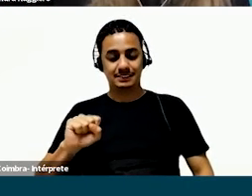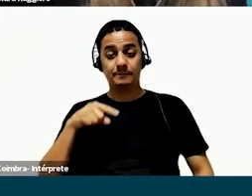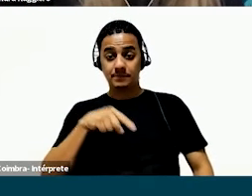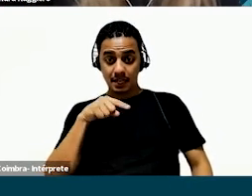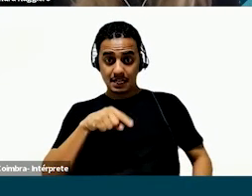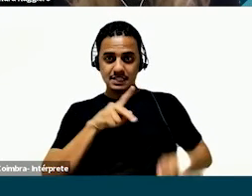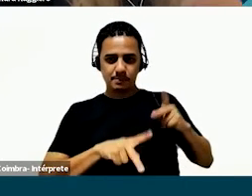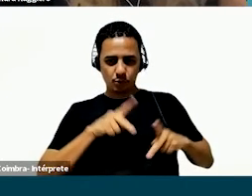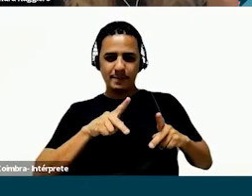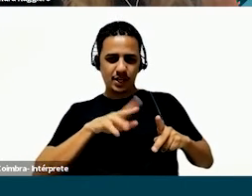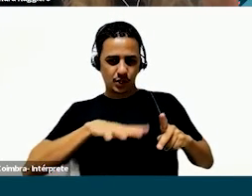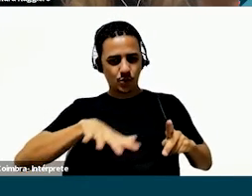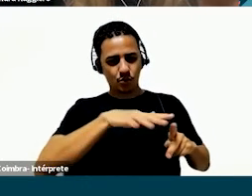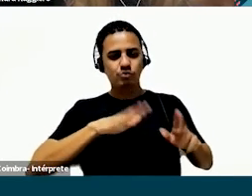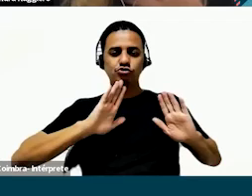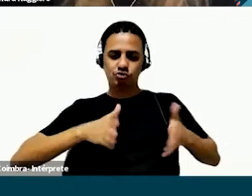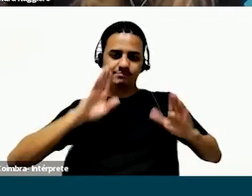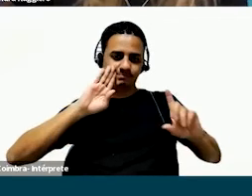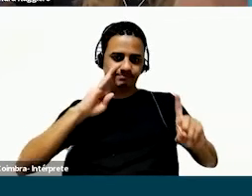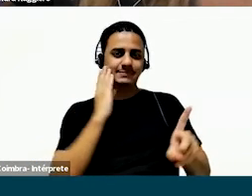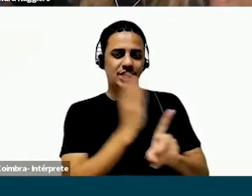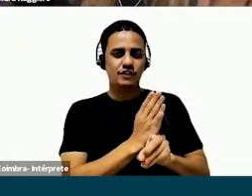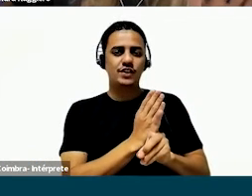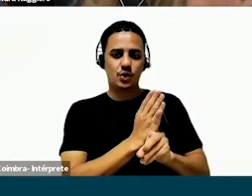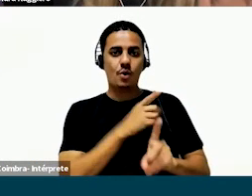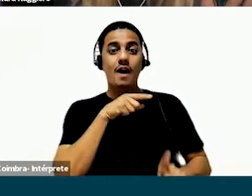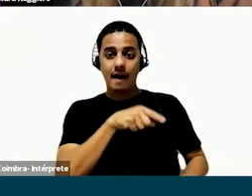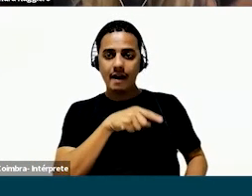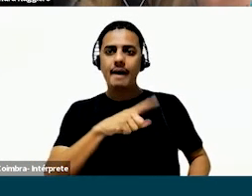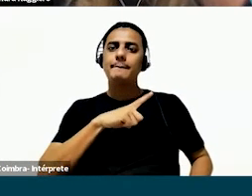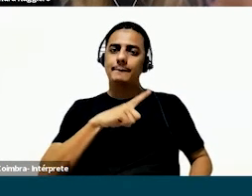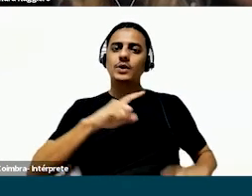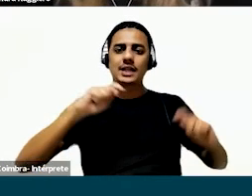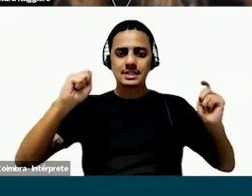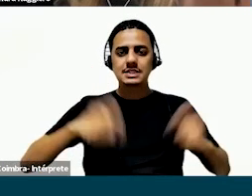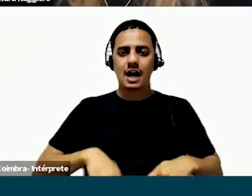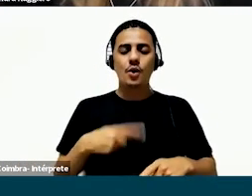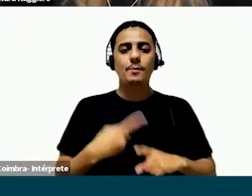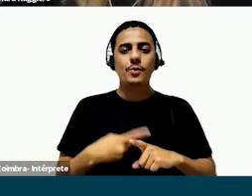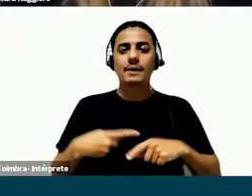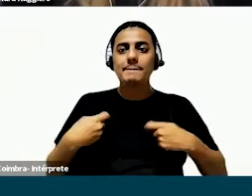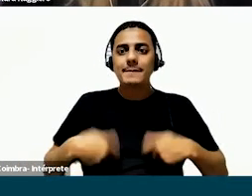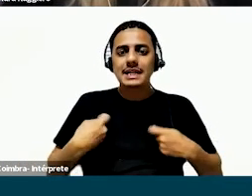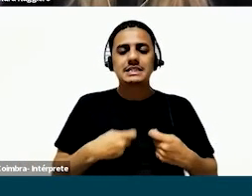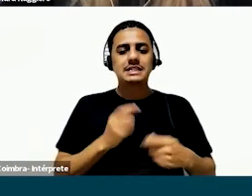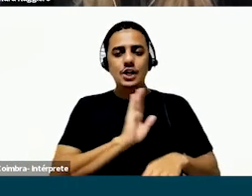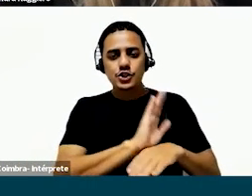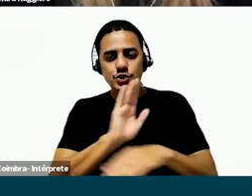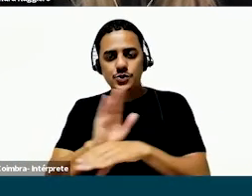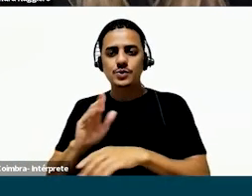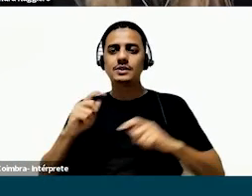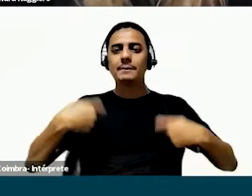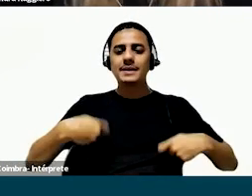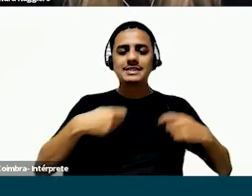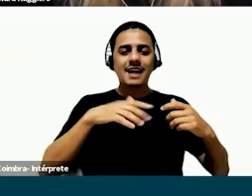esse público-alvo, ele foi identificado, né, pela cliente como um potencial por precisar de